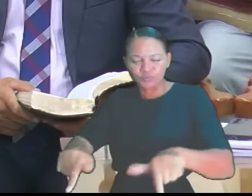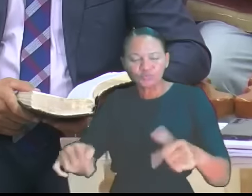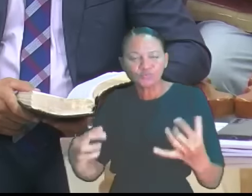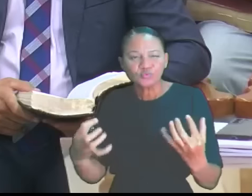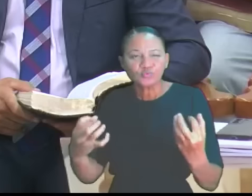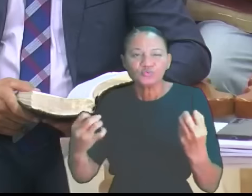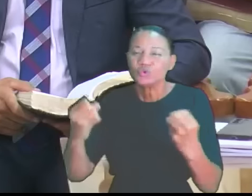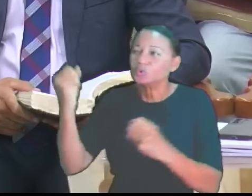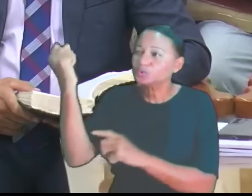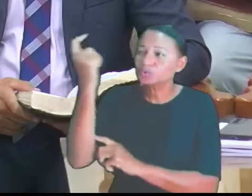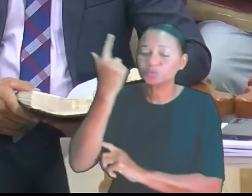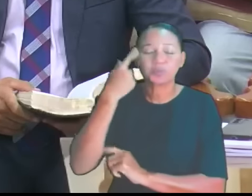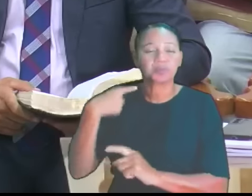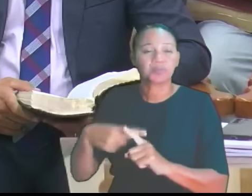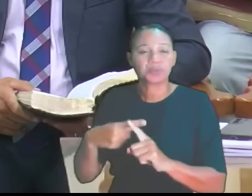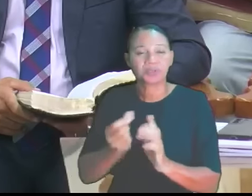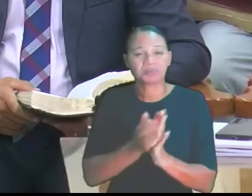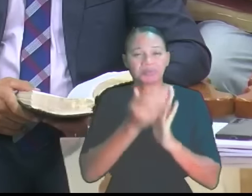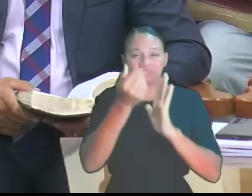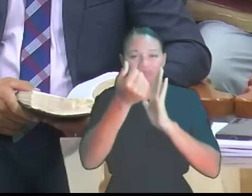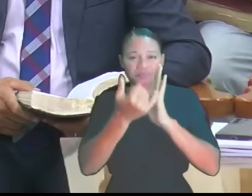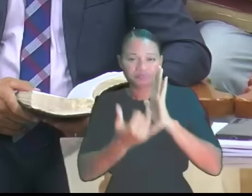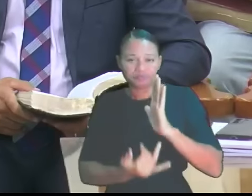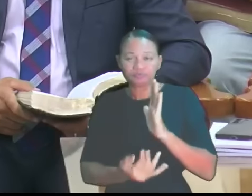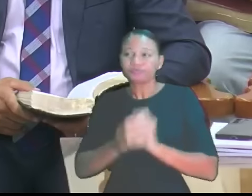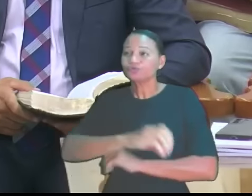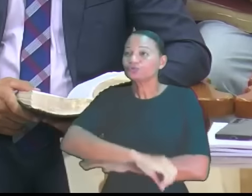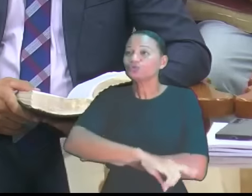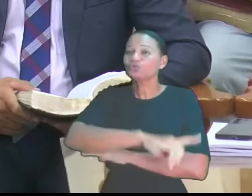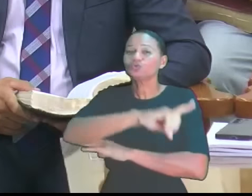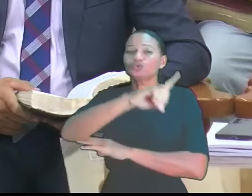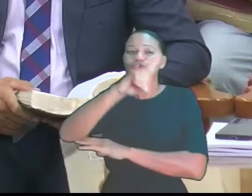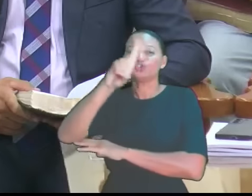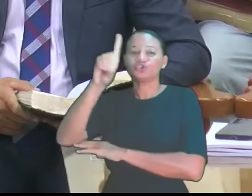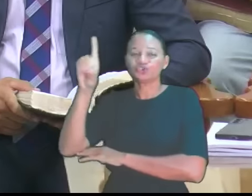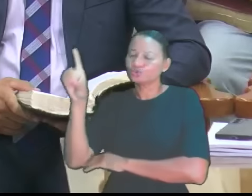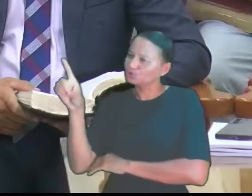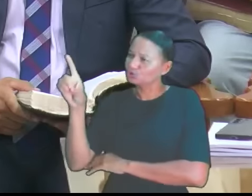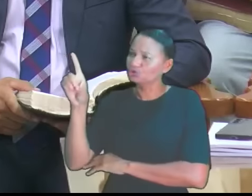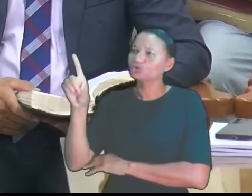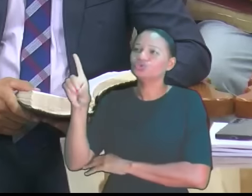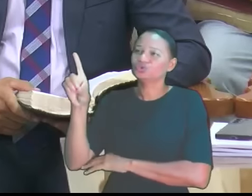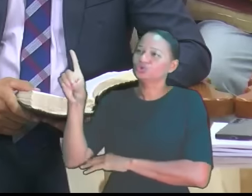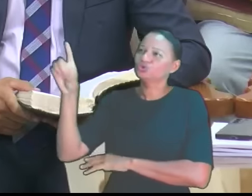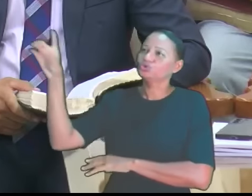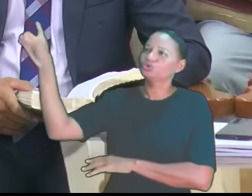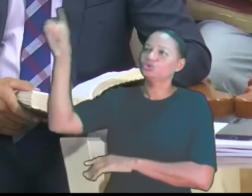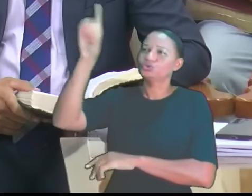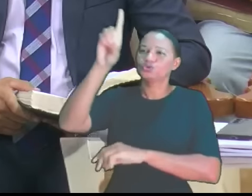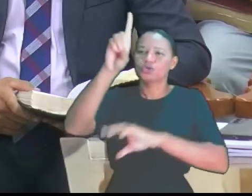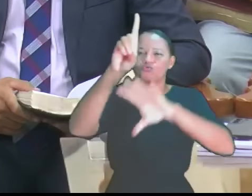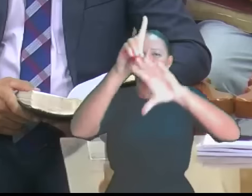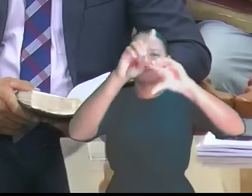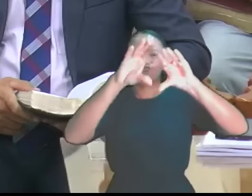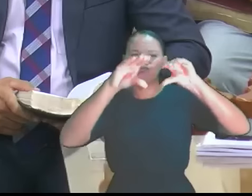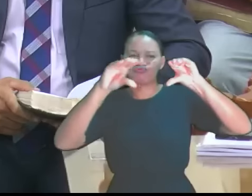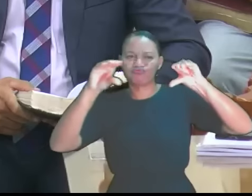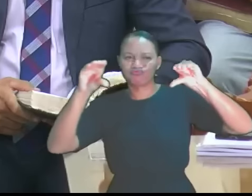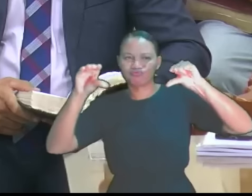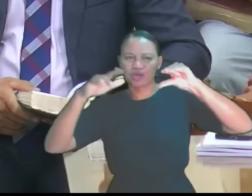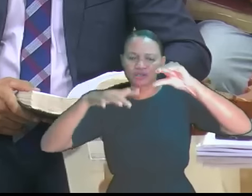Bíblia que durante o dia, Deus descia numa coluna de nuvem. Sombra para eles, pastor Lúcio.